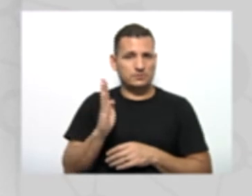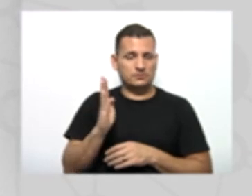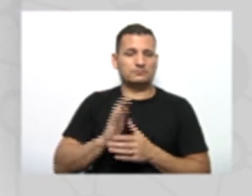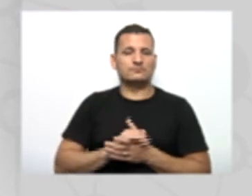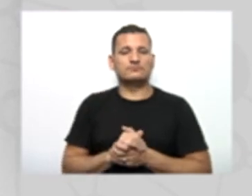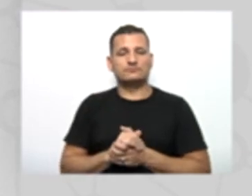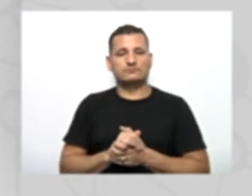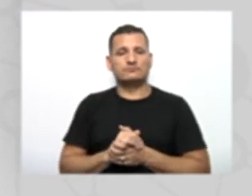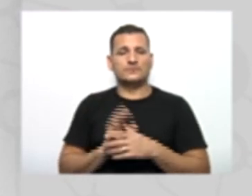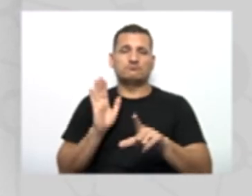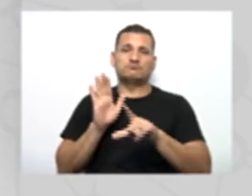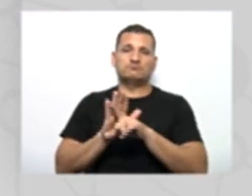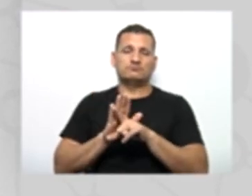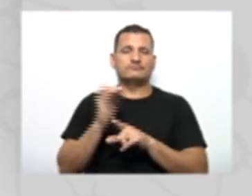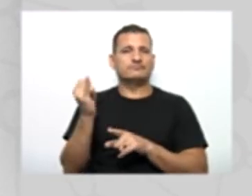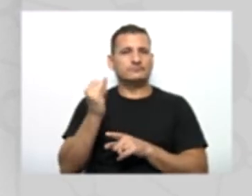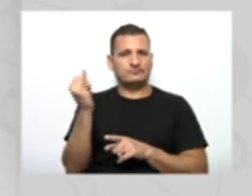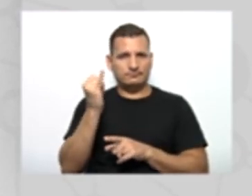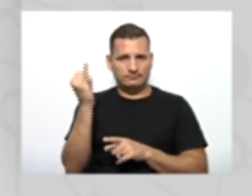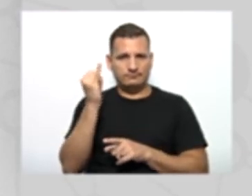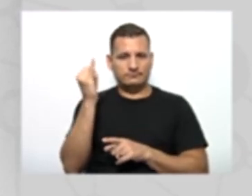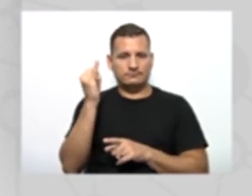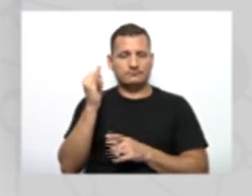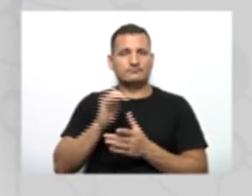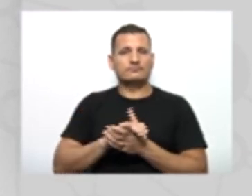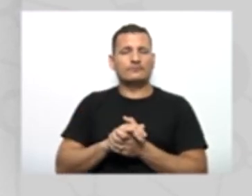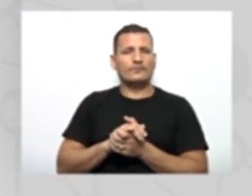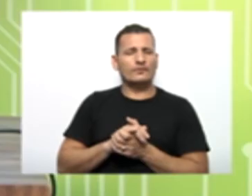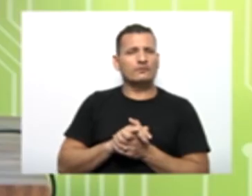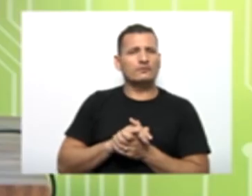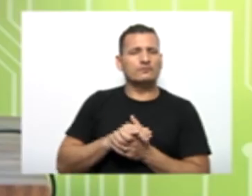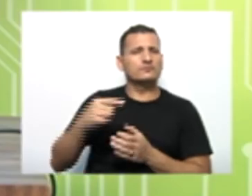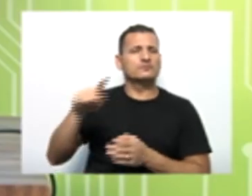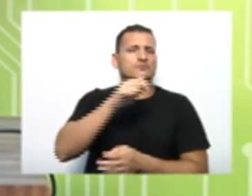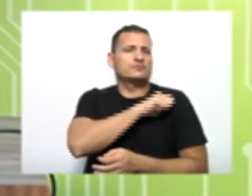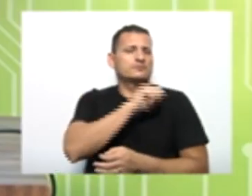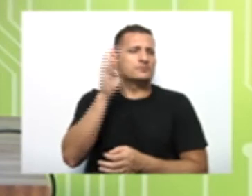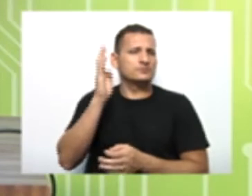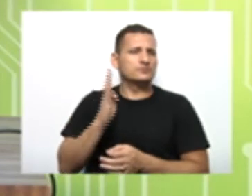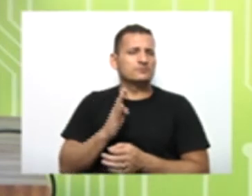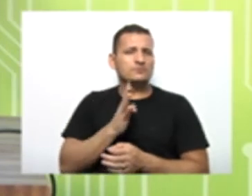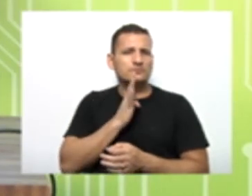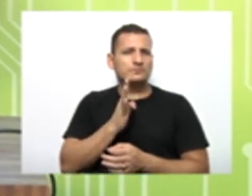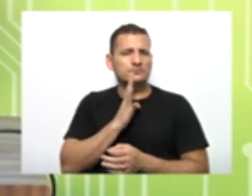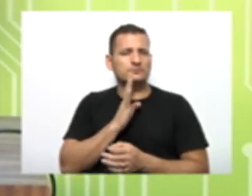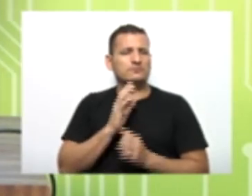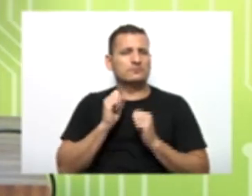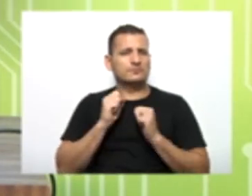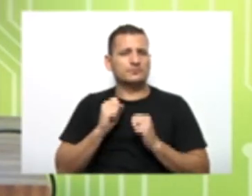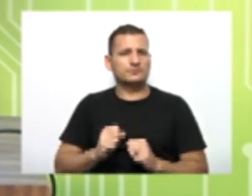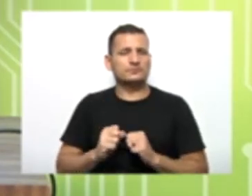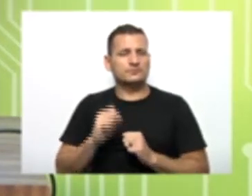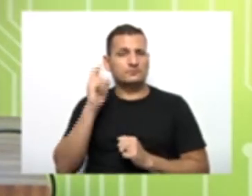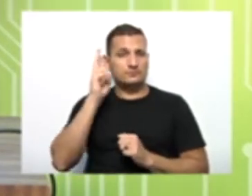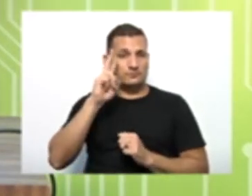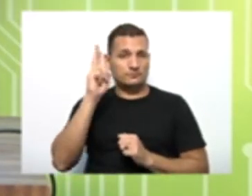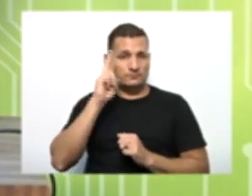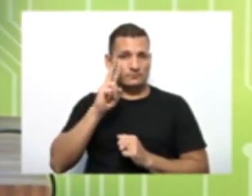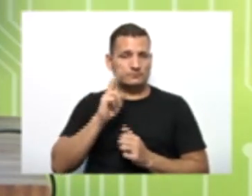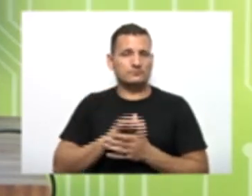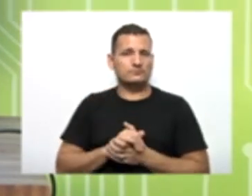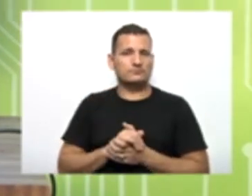relações étnico-raciais. A sociedade brasileira é constituída por diferentes grupos étnico-raciais que a caracterizam